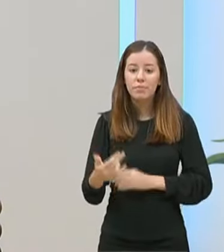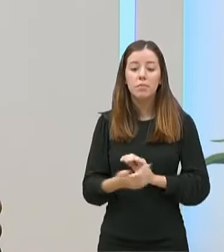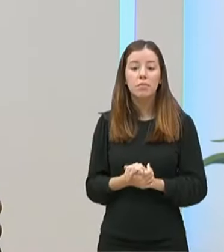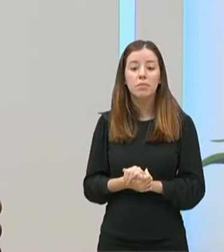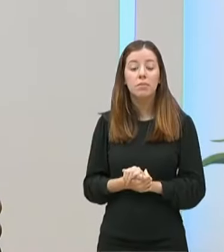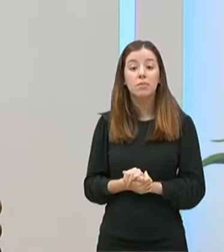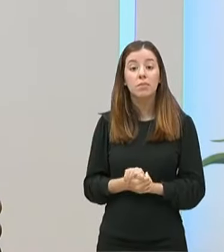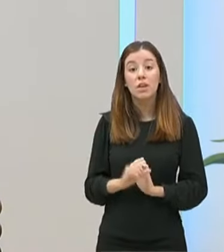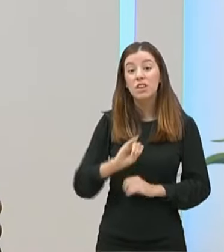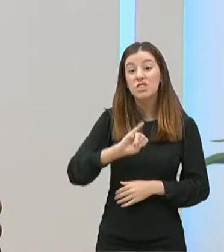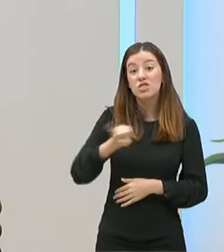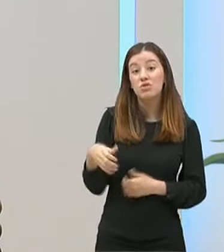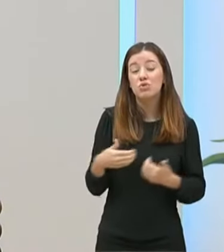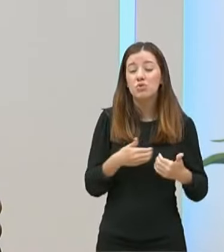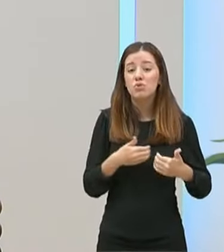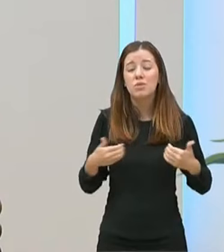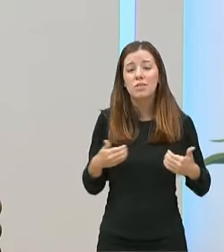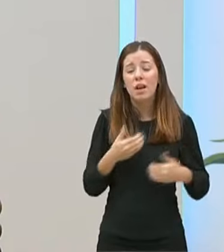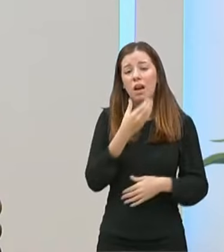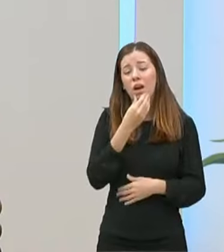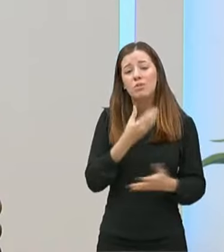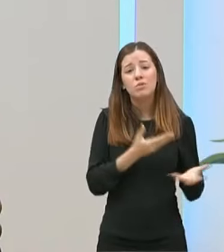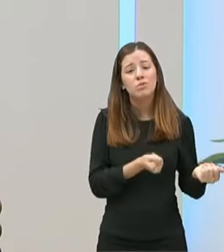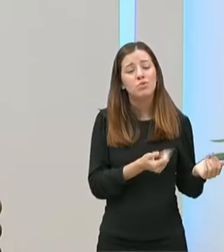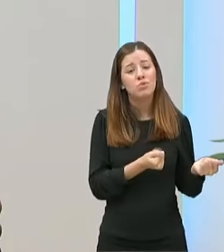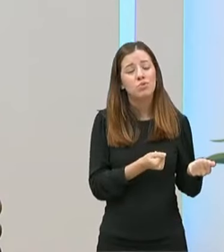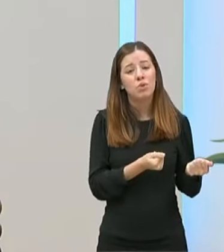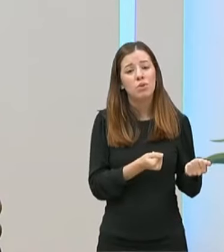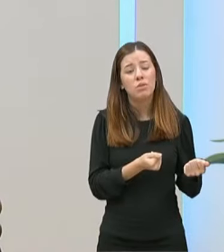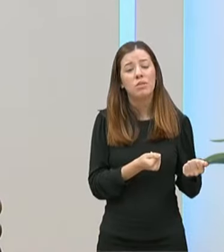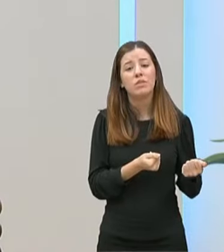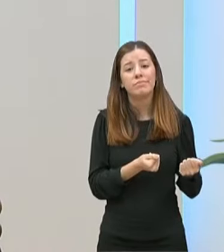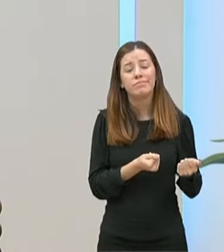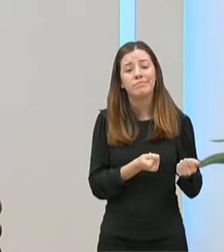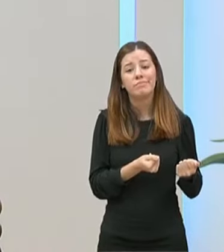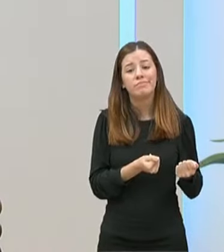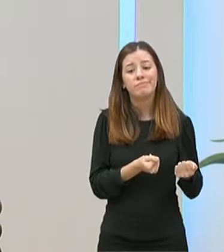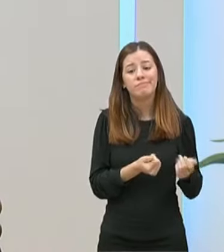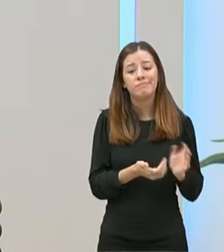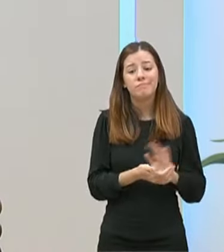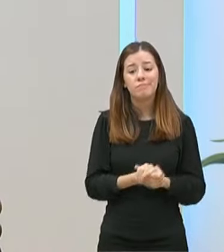é vendido por 20 moedas de prata.